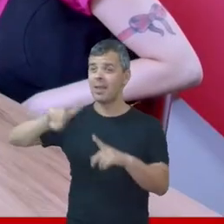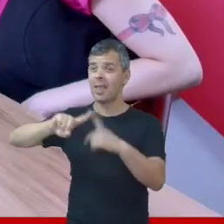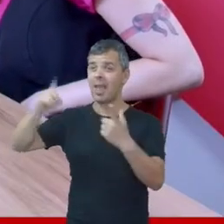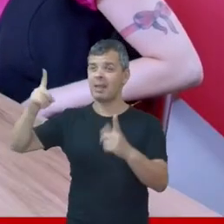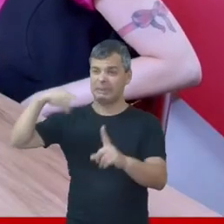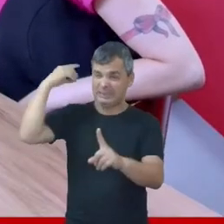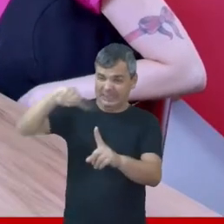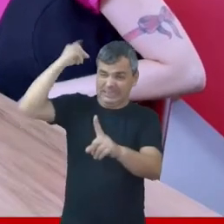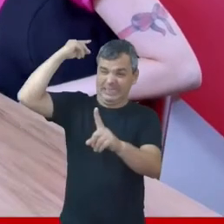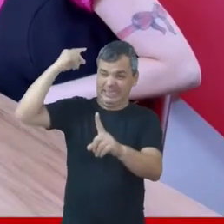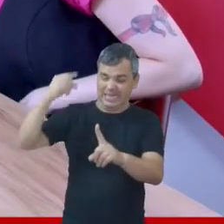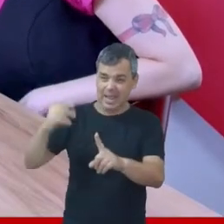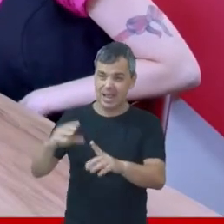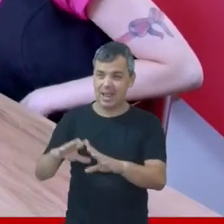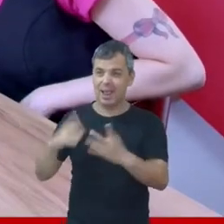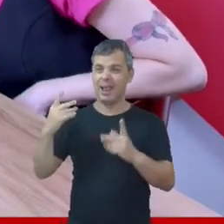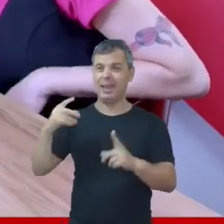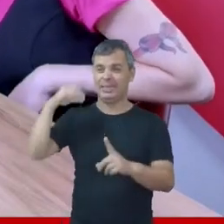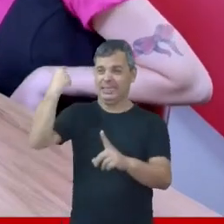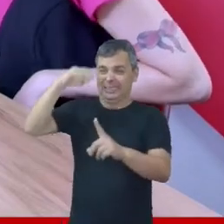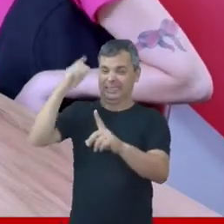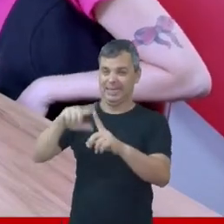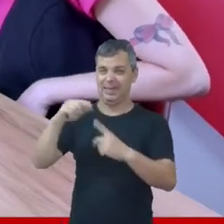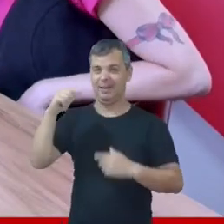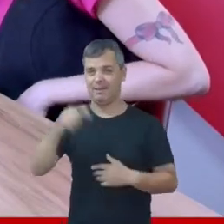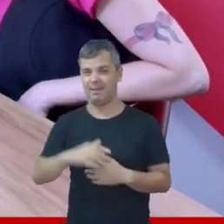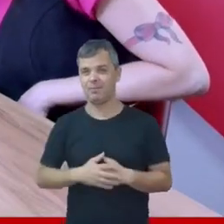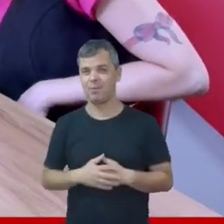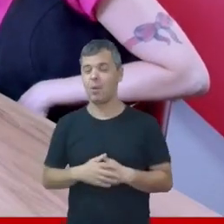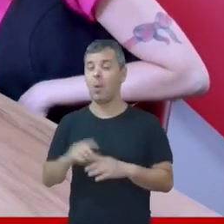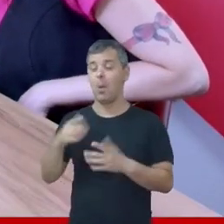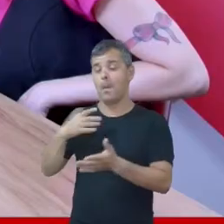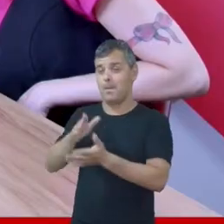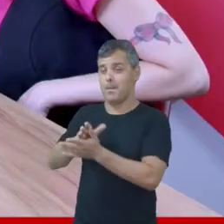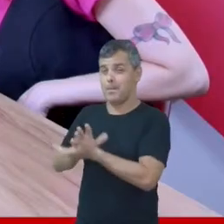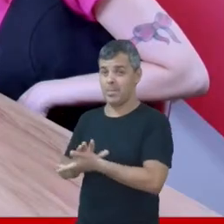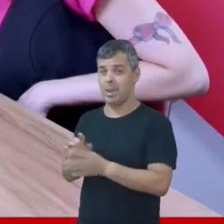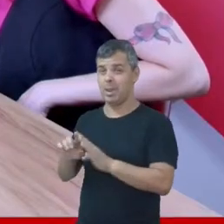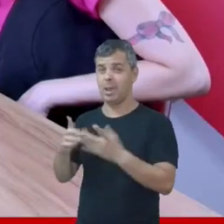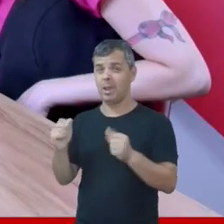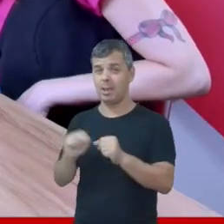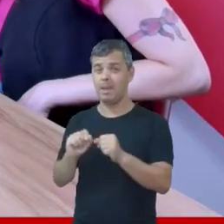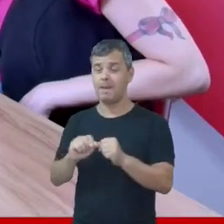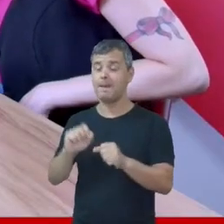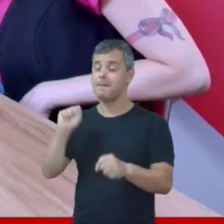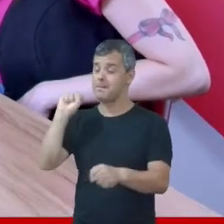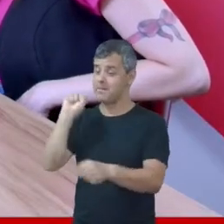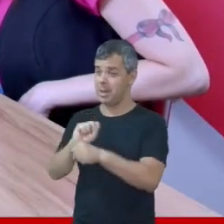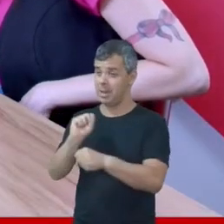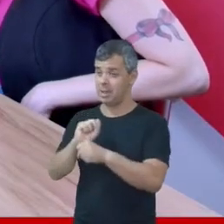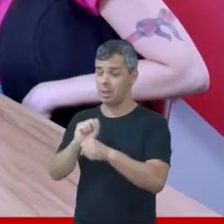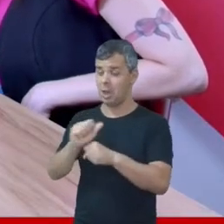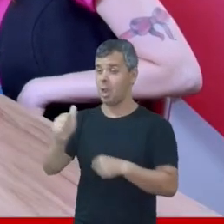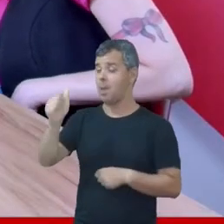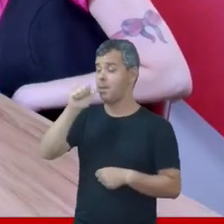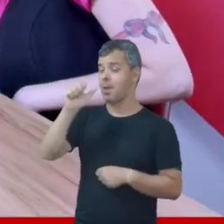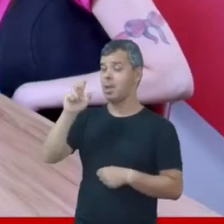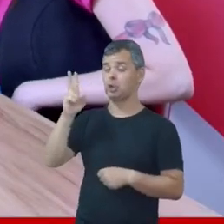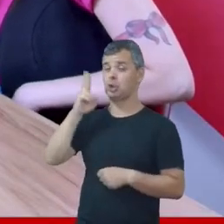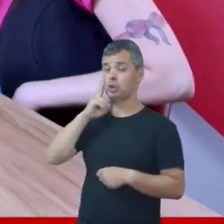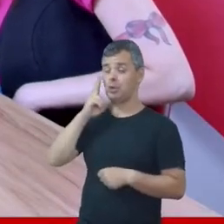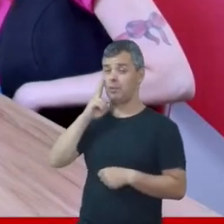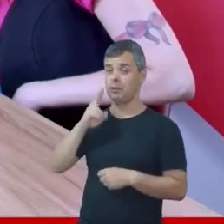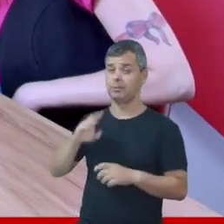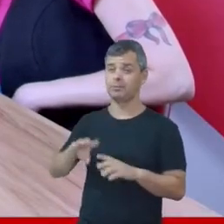Não, na cara. Foi uma chinela. Na cara. Foi uma humilhação. E a cerveja tava... Eu tive que parar de tomar cerveja. Pra mim é um peso muito